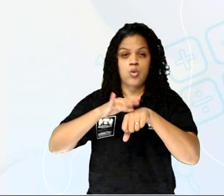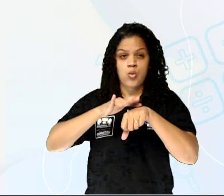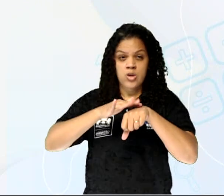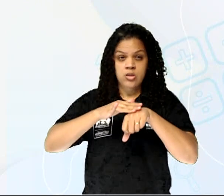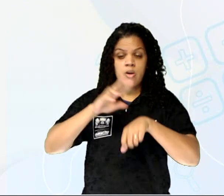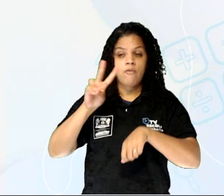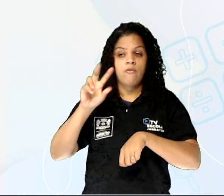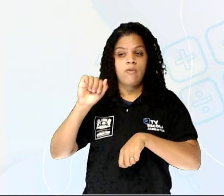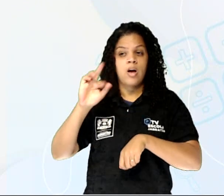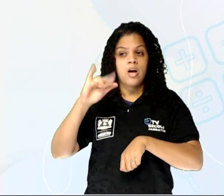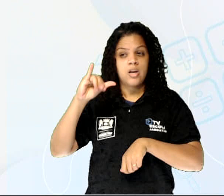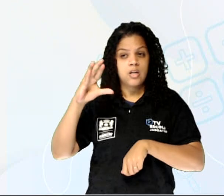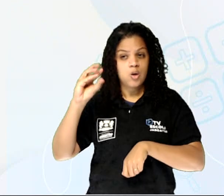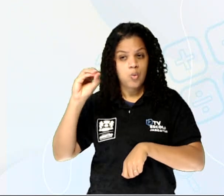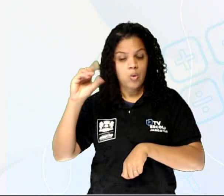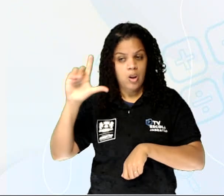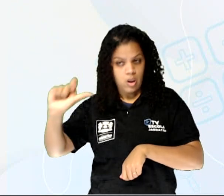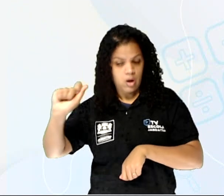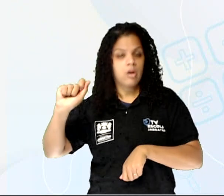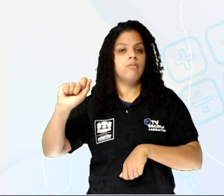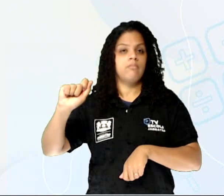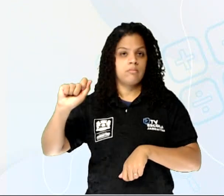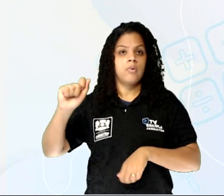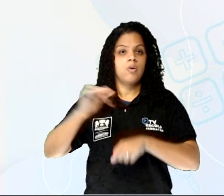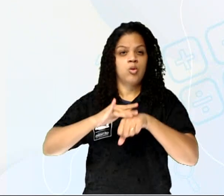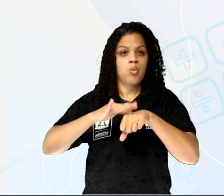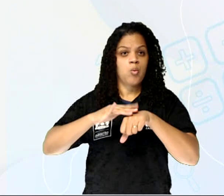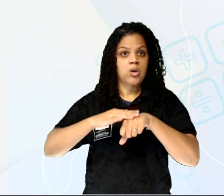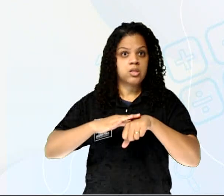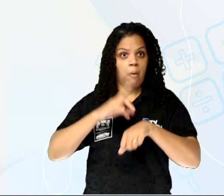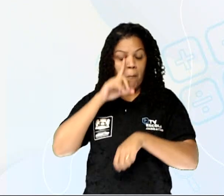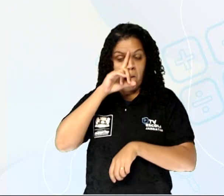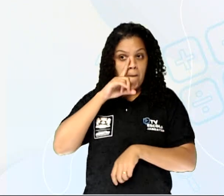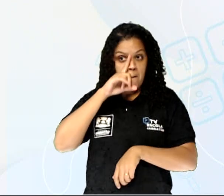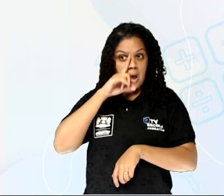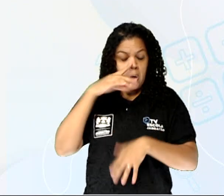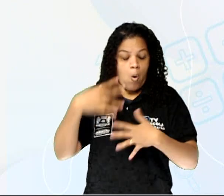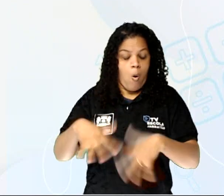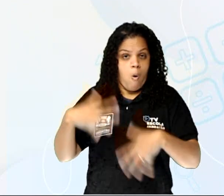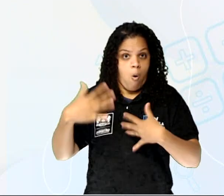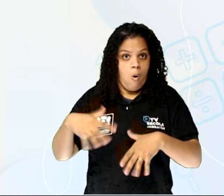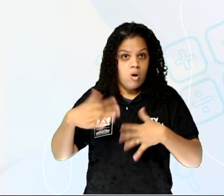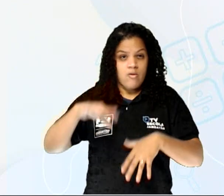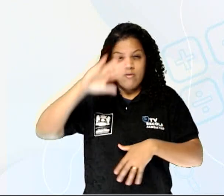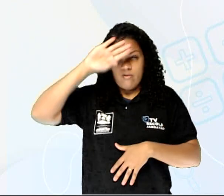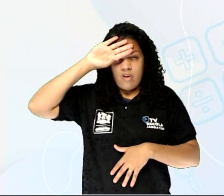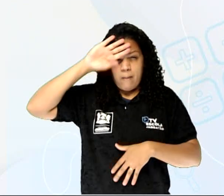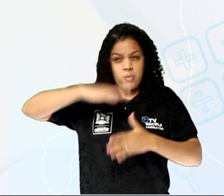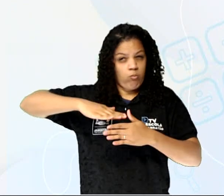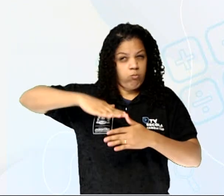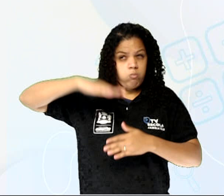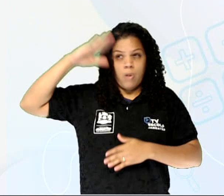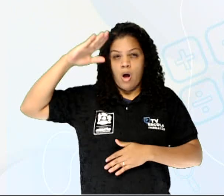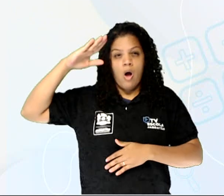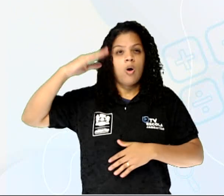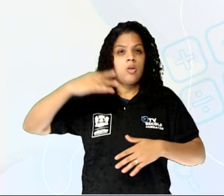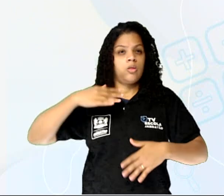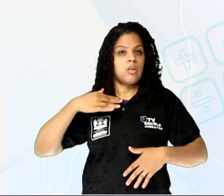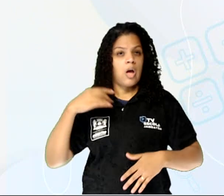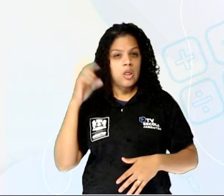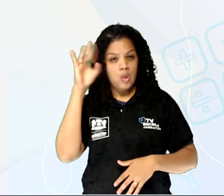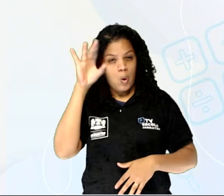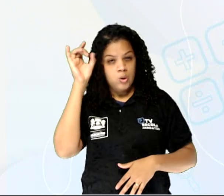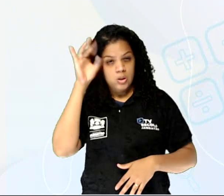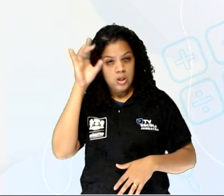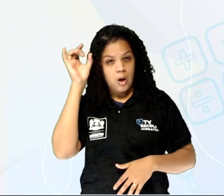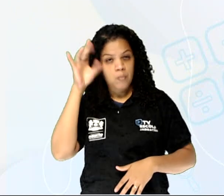viral extremamente grave que causava febre alta, dores de cabeça e no corpo, lesões na pele e